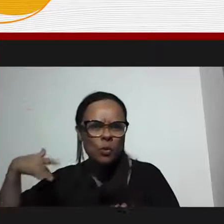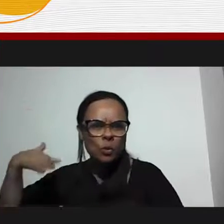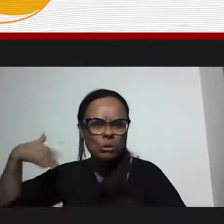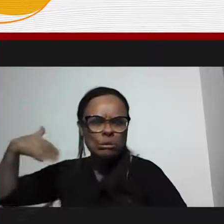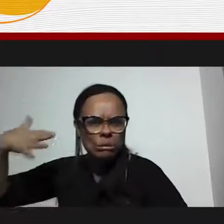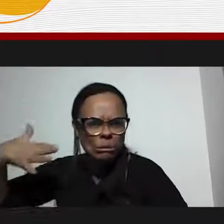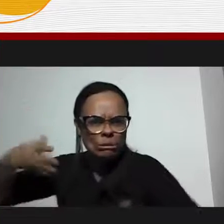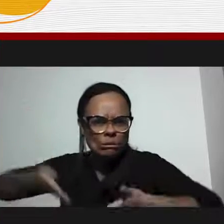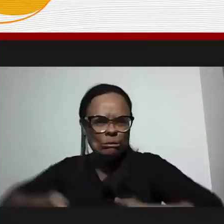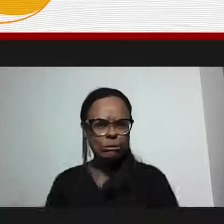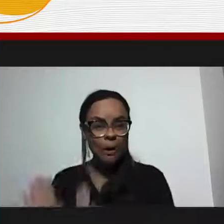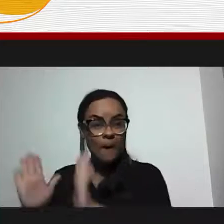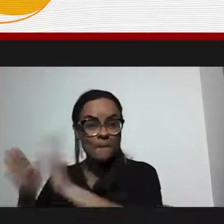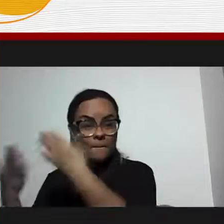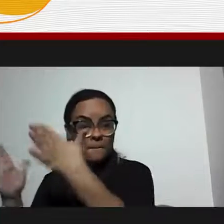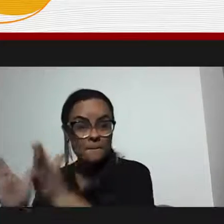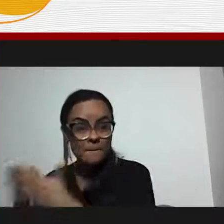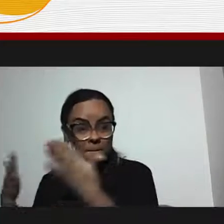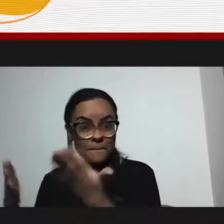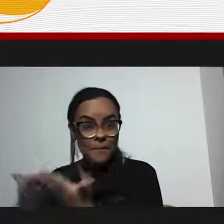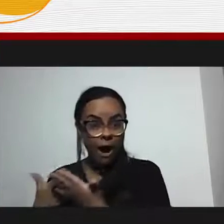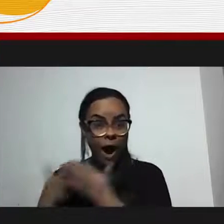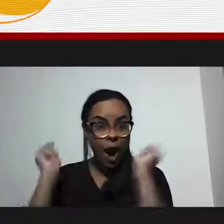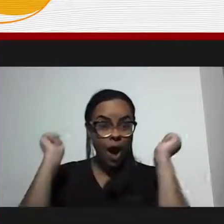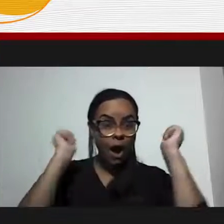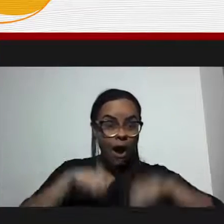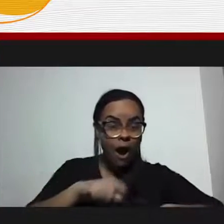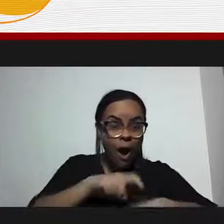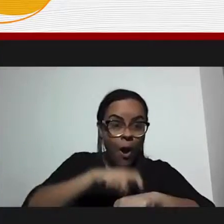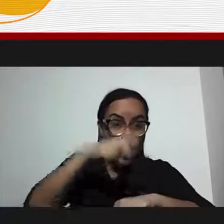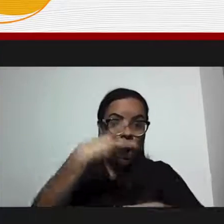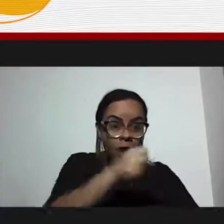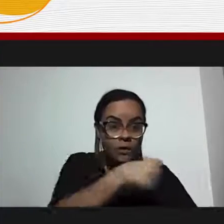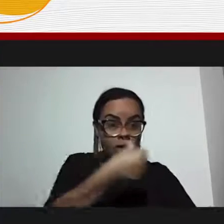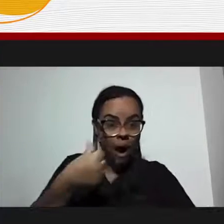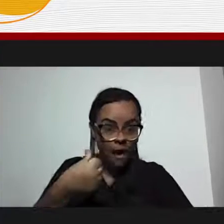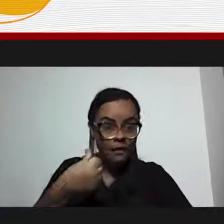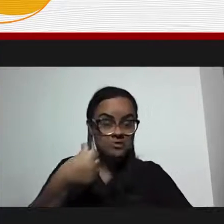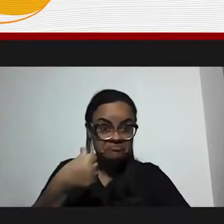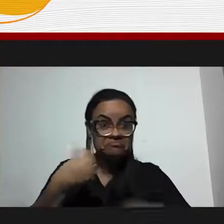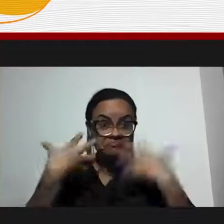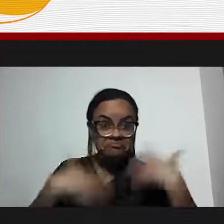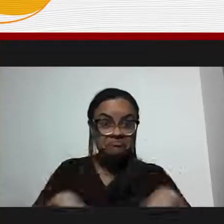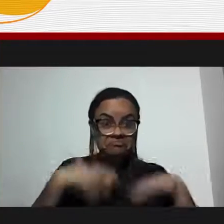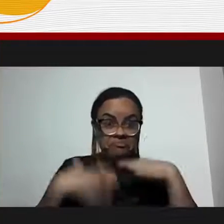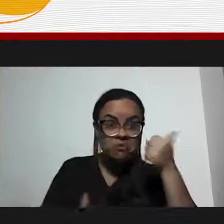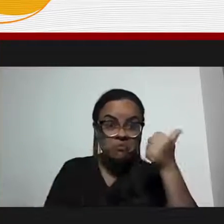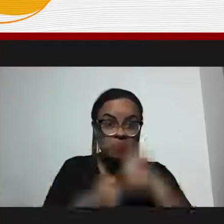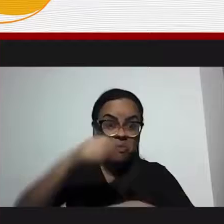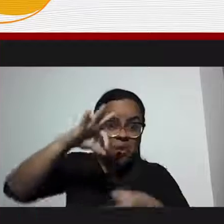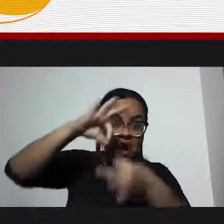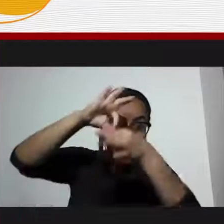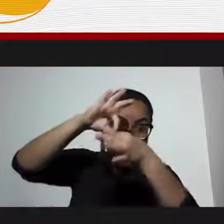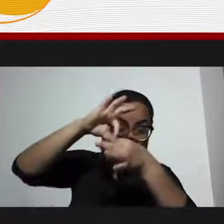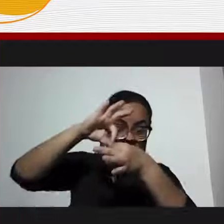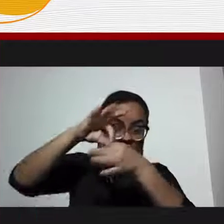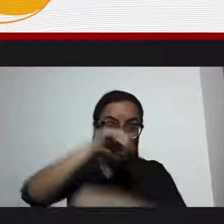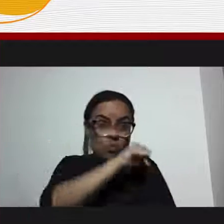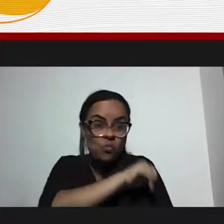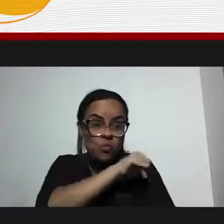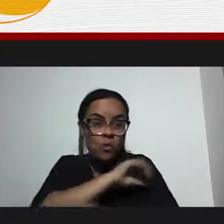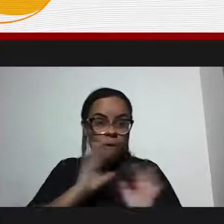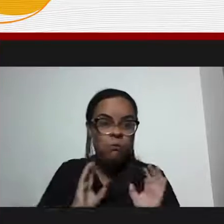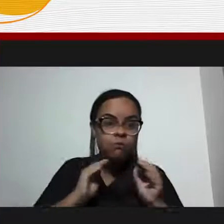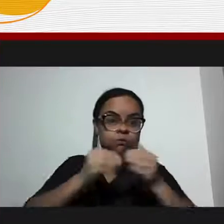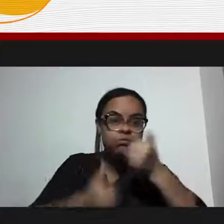nasceu numa periferia, pudesse, em 2016, com os Jogos Paralímpicos aqui em casa,